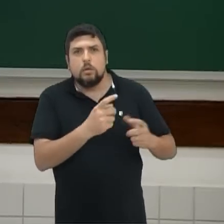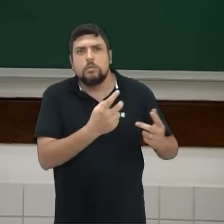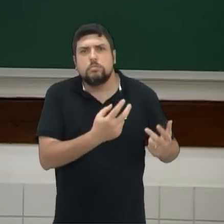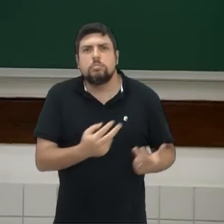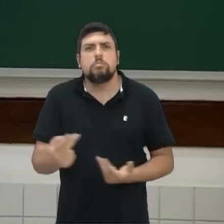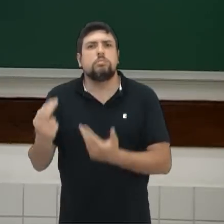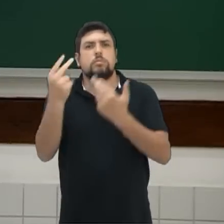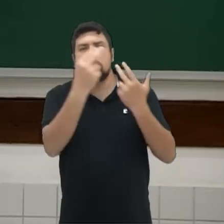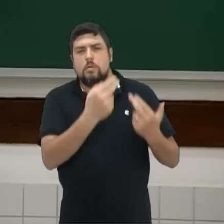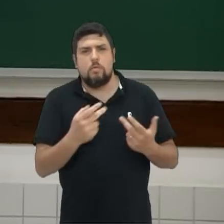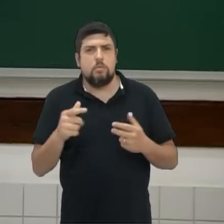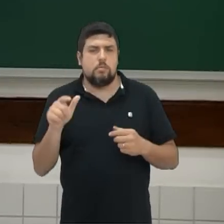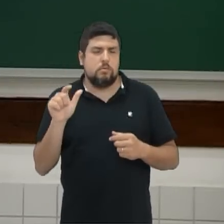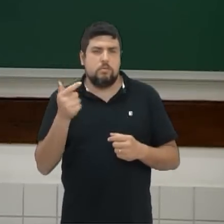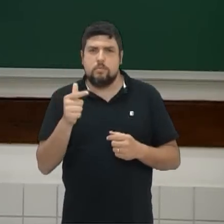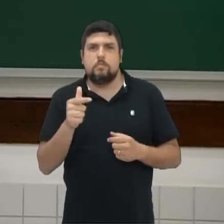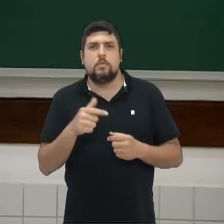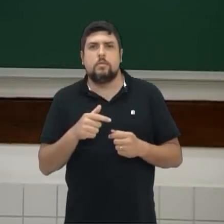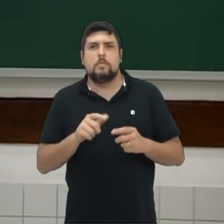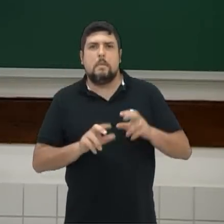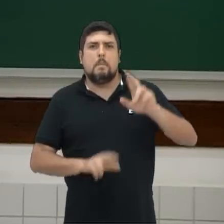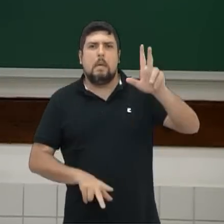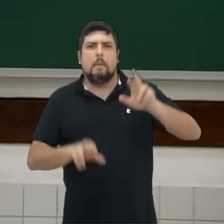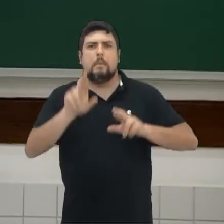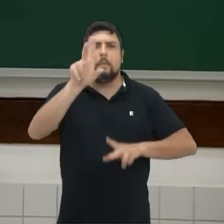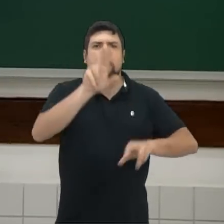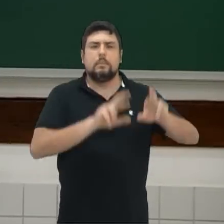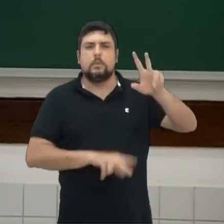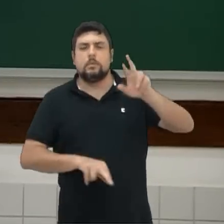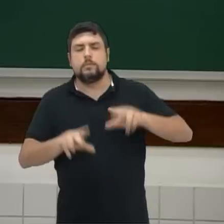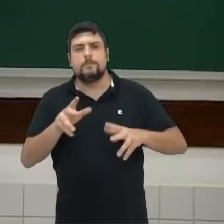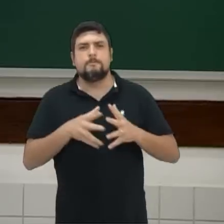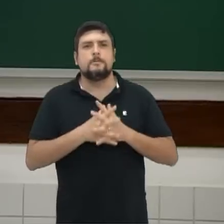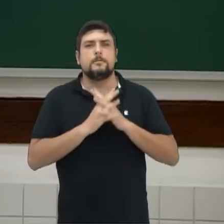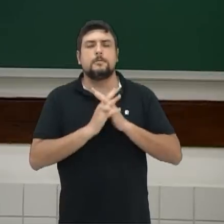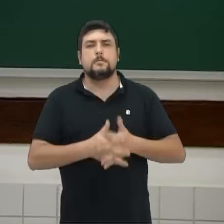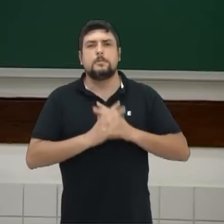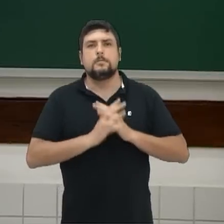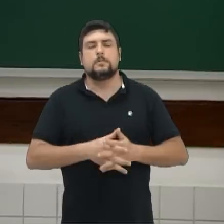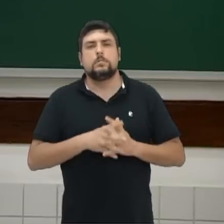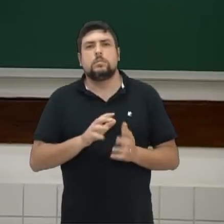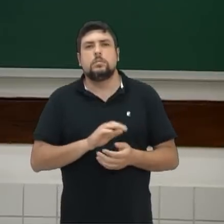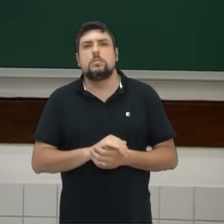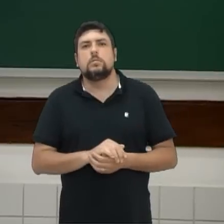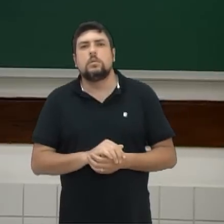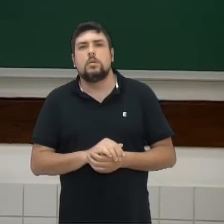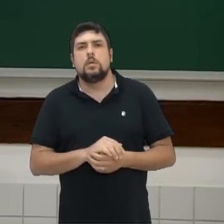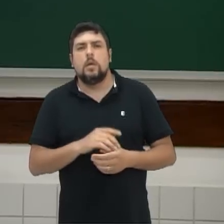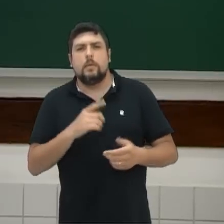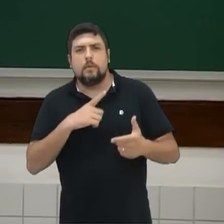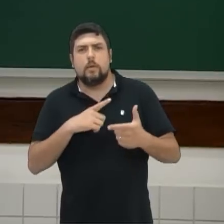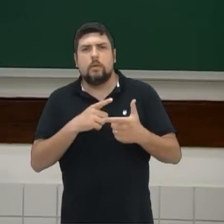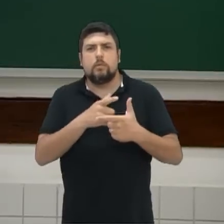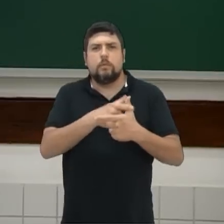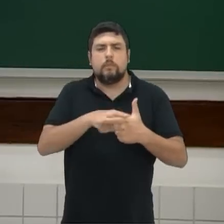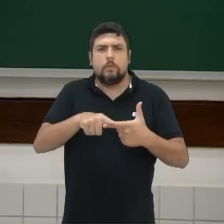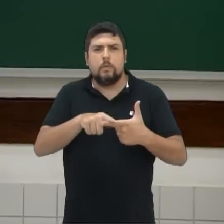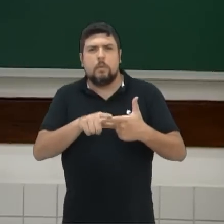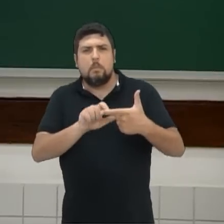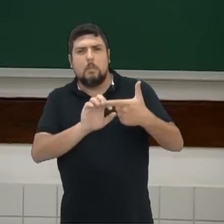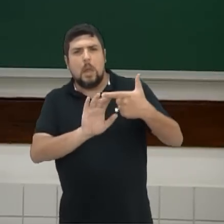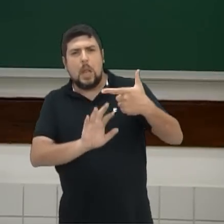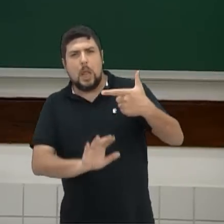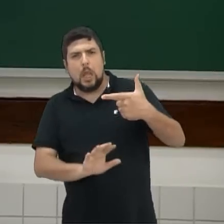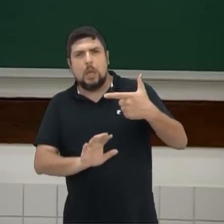tabelinha simples para ficar transformando de uma unidade em outra unidade. Então, os exercícios eram divisões estranhas de números que a gente não